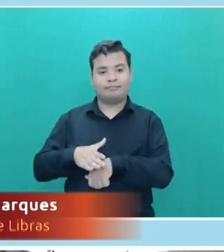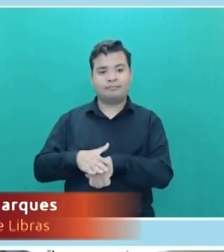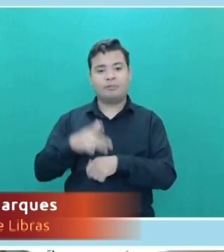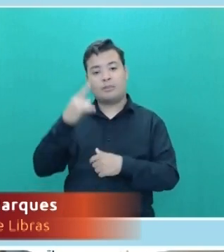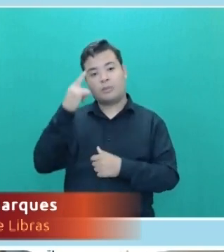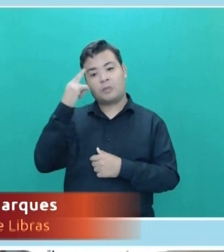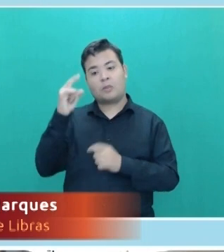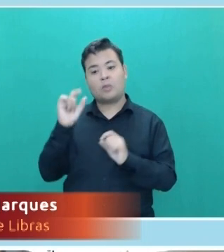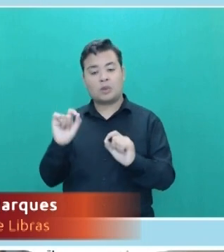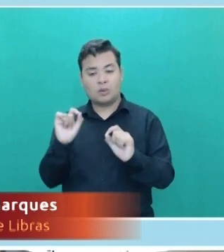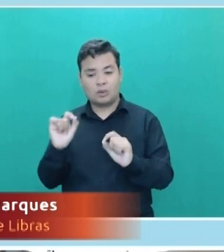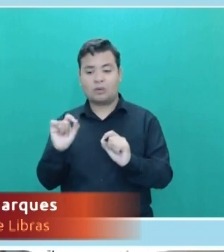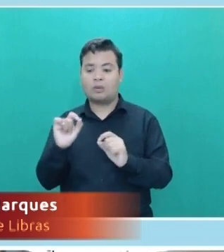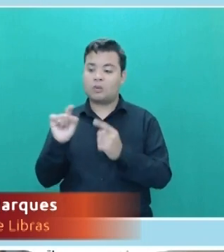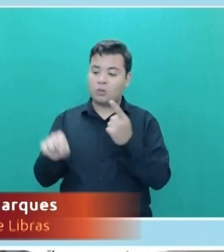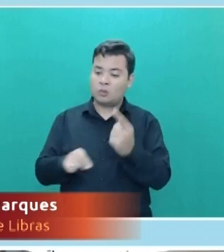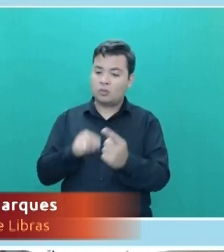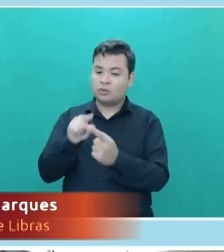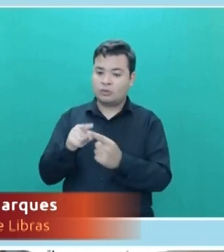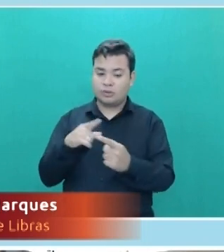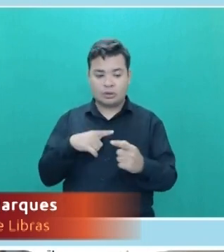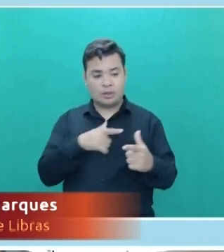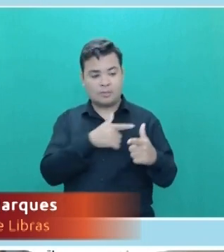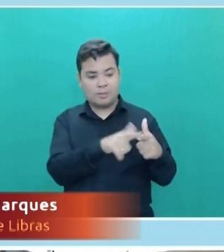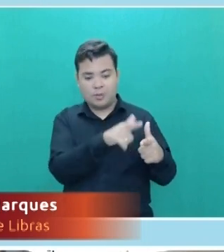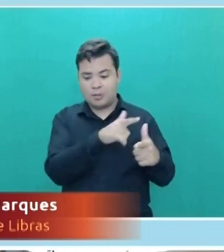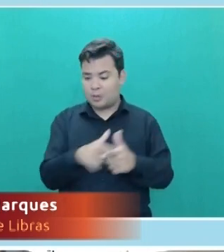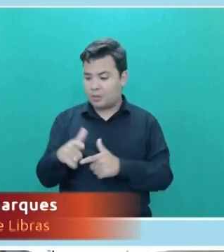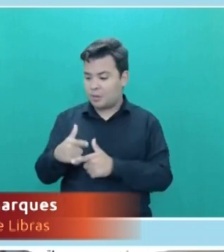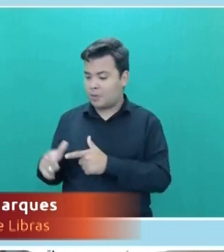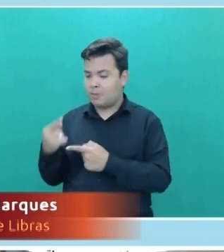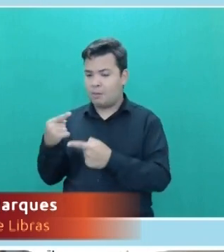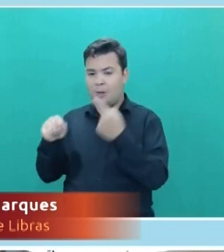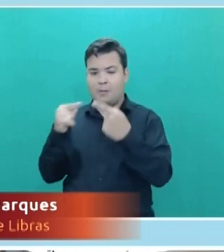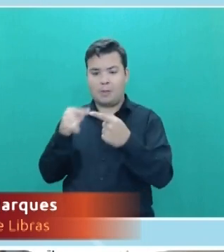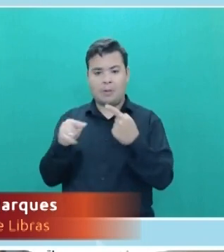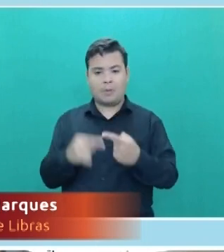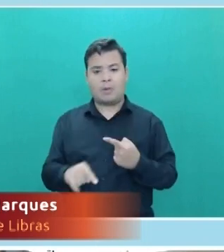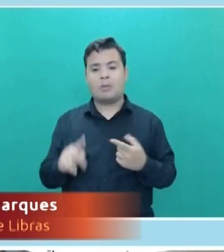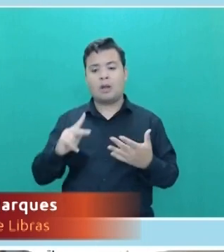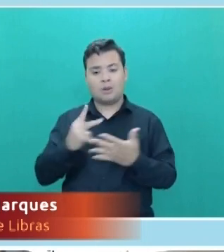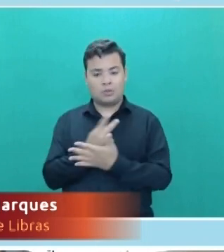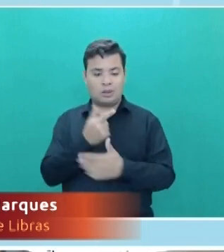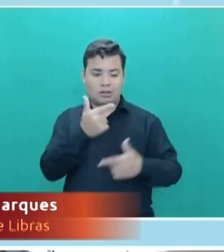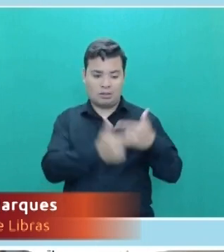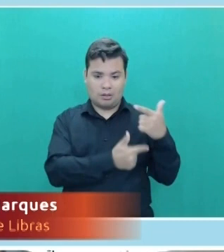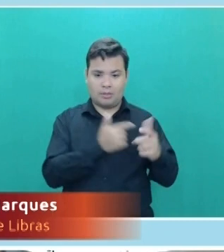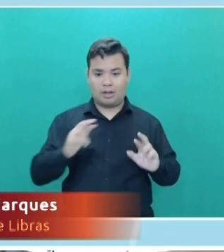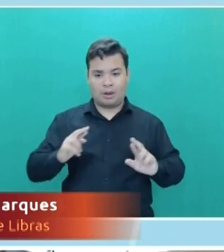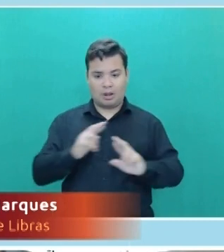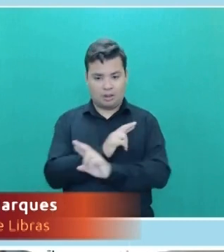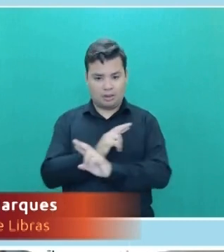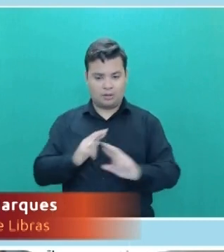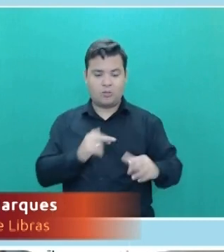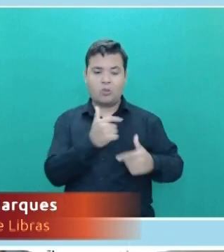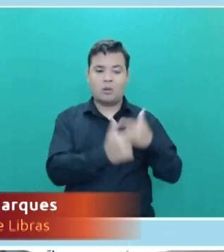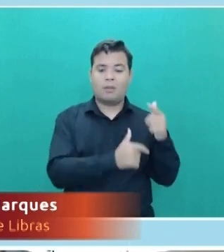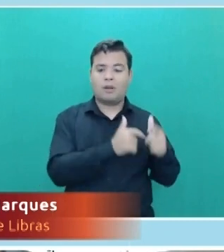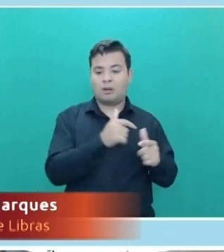né, pacificarmos os conflitos que são naturais da relação de trabalho entre trabalhador e